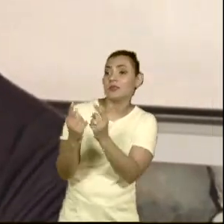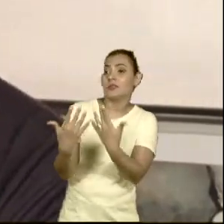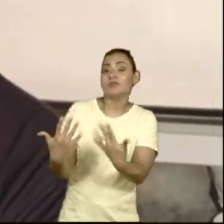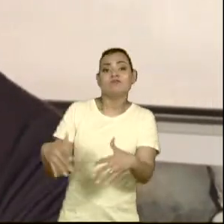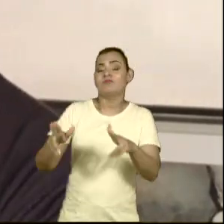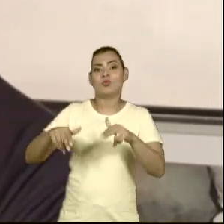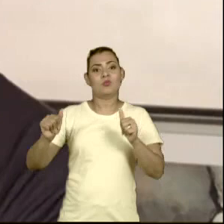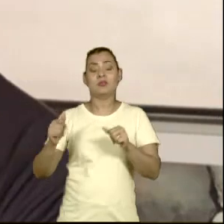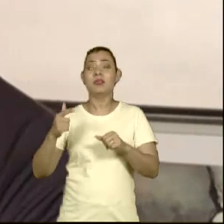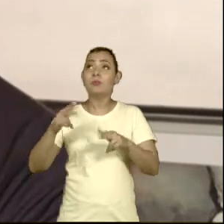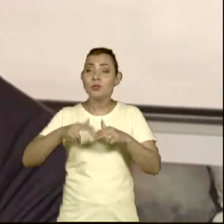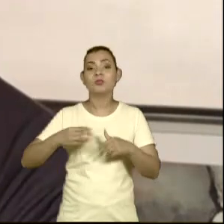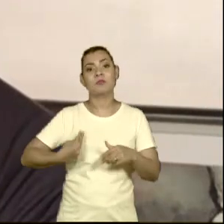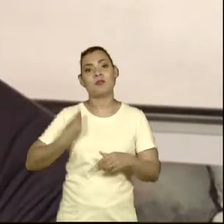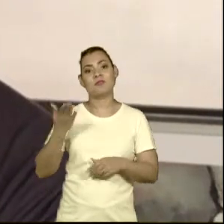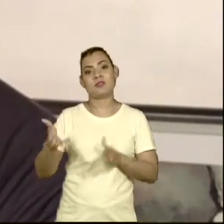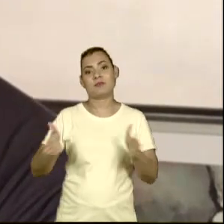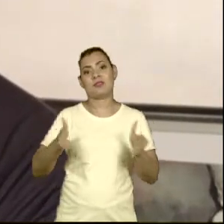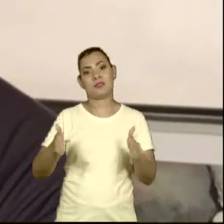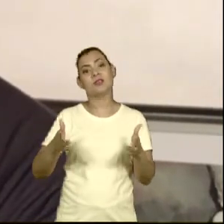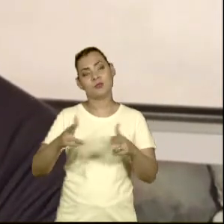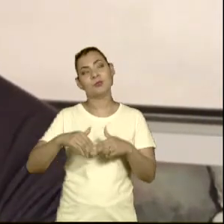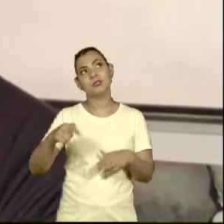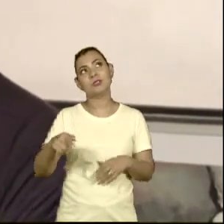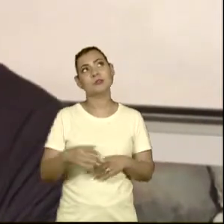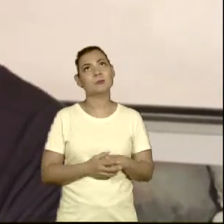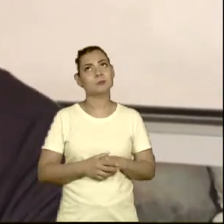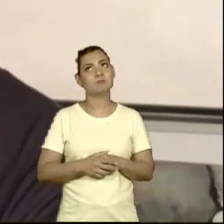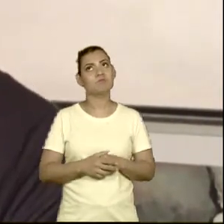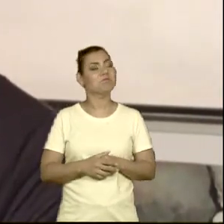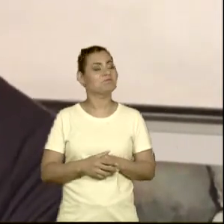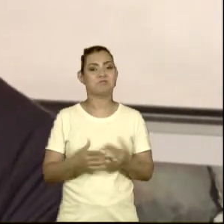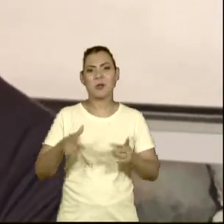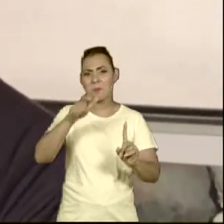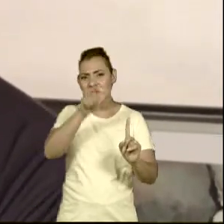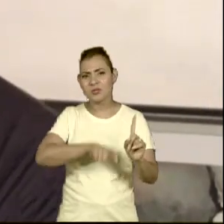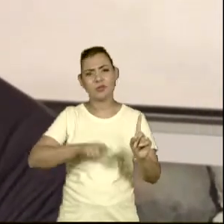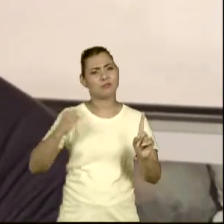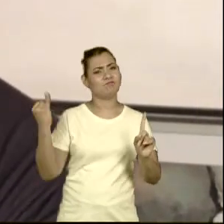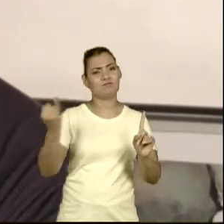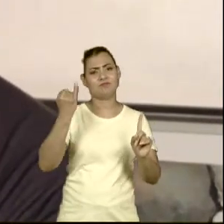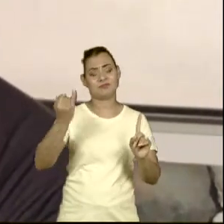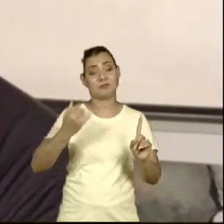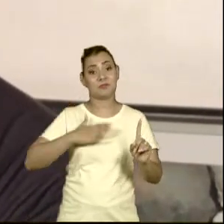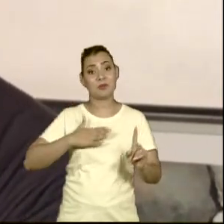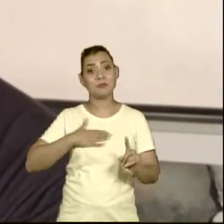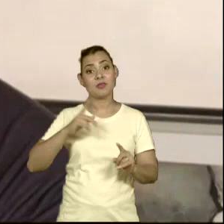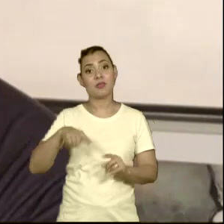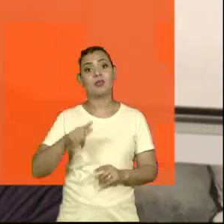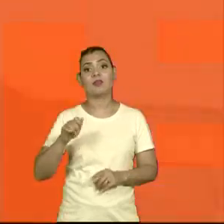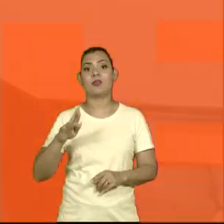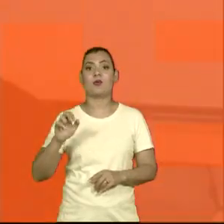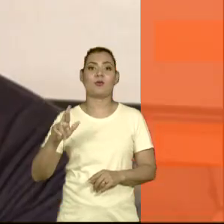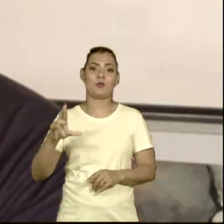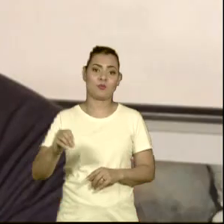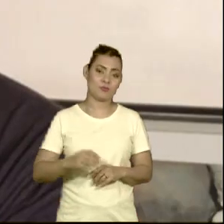maior aberração da minha carreira foi isso e para um personagem tão importante para mim que foi o Garibaldo.